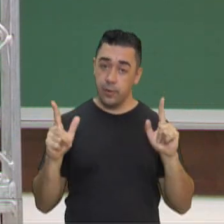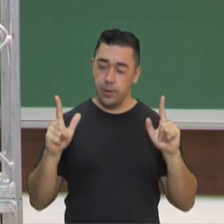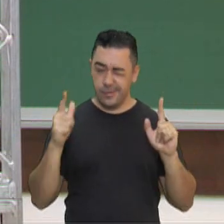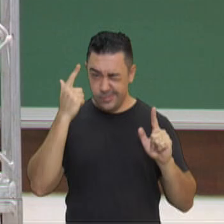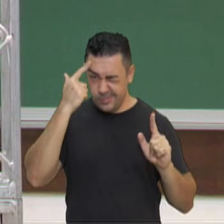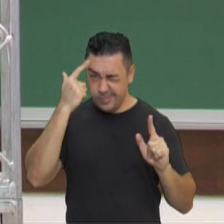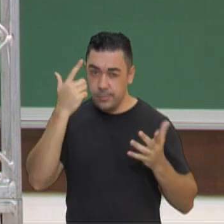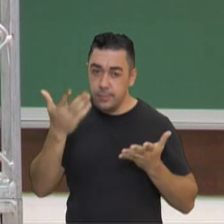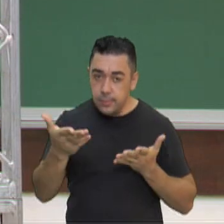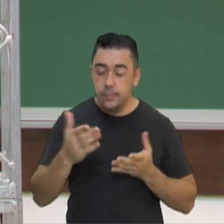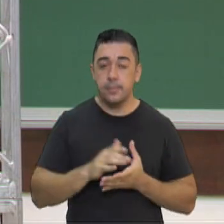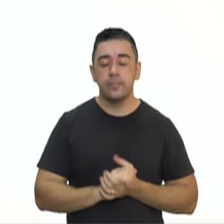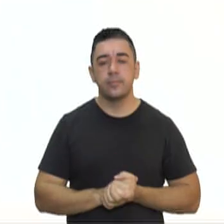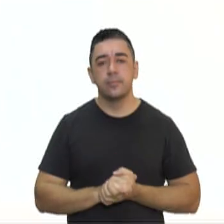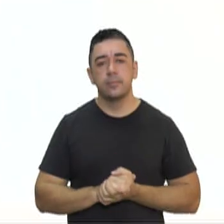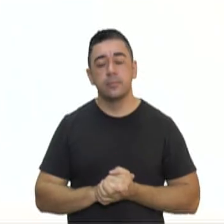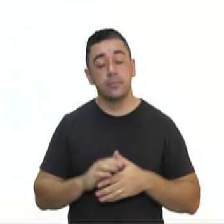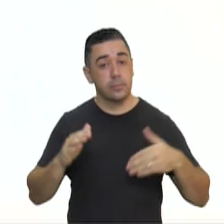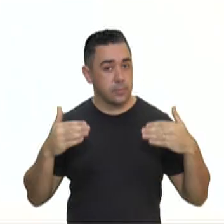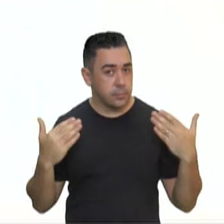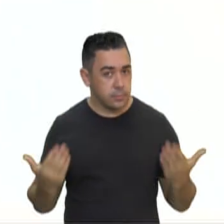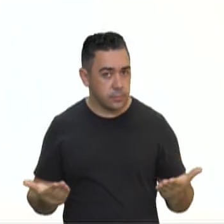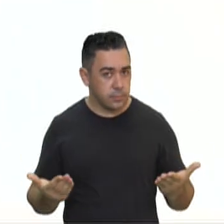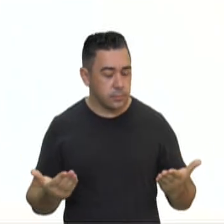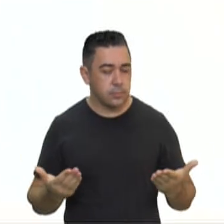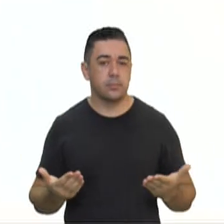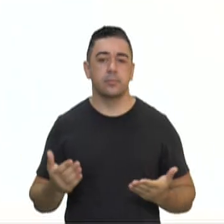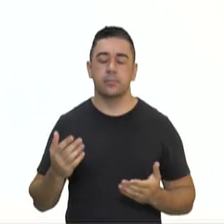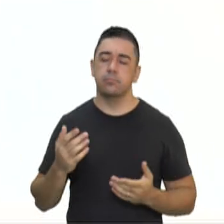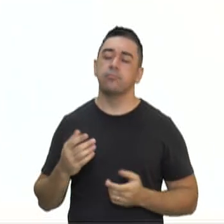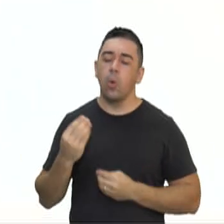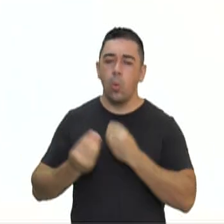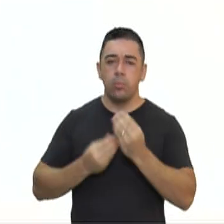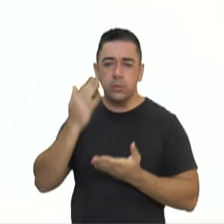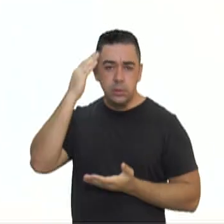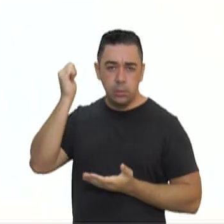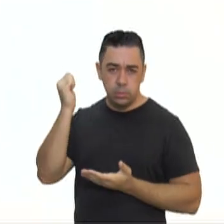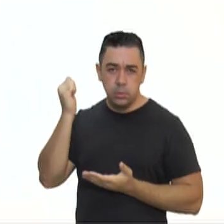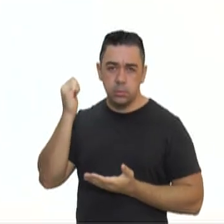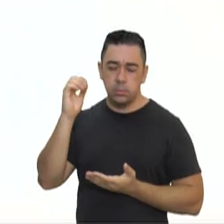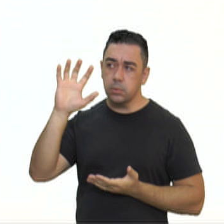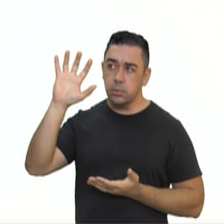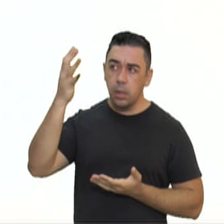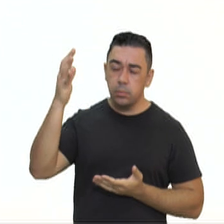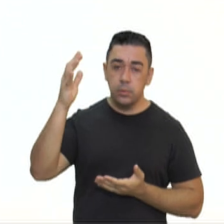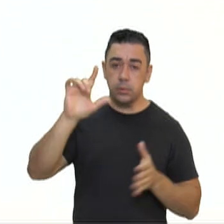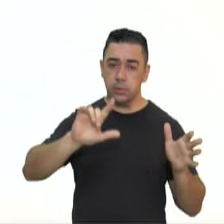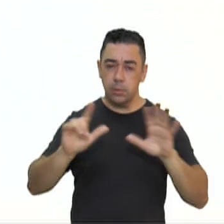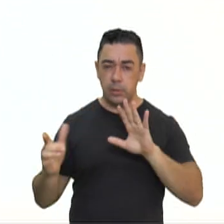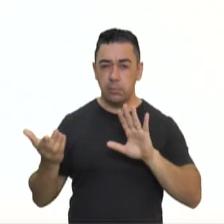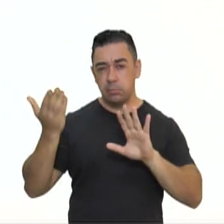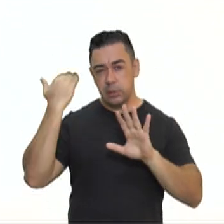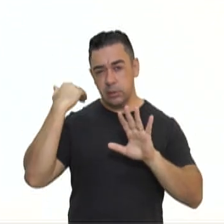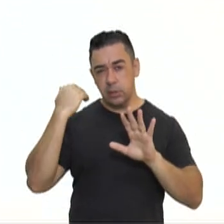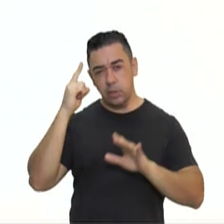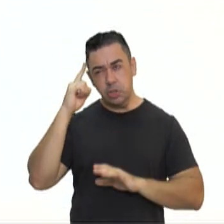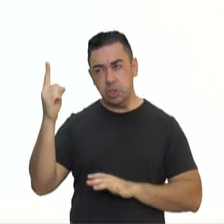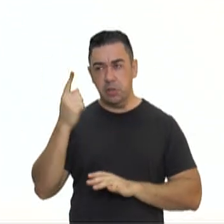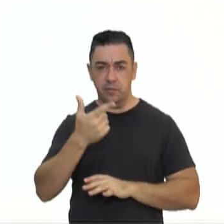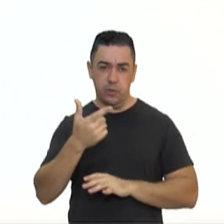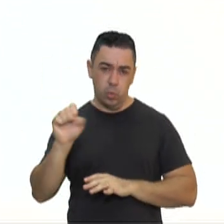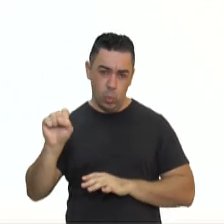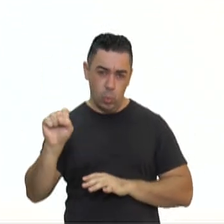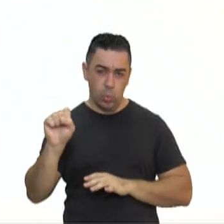clima, certo? Então aqui a previsão do tempo, né, por exemplo, foi da semana passada, aí do dia